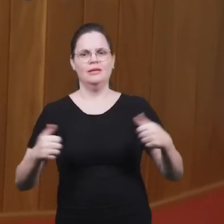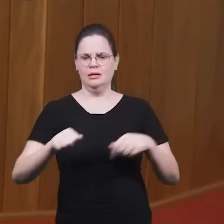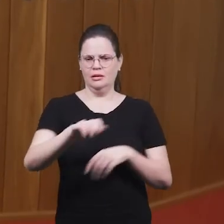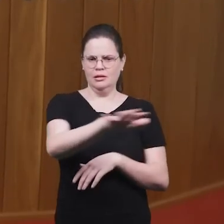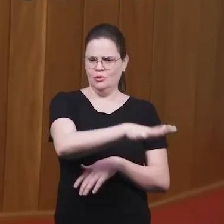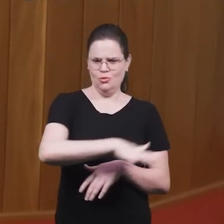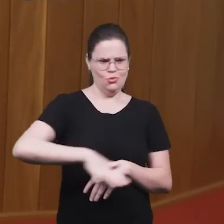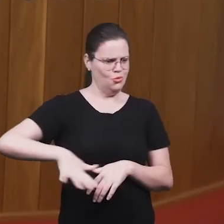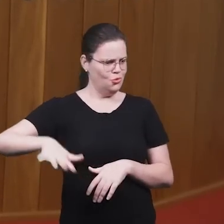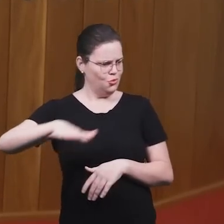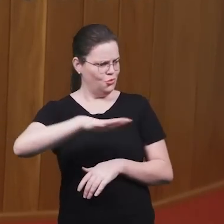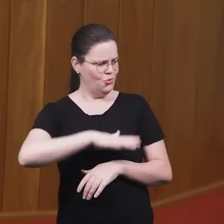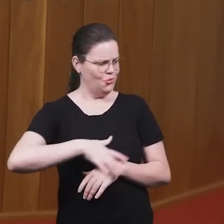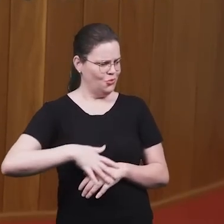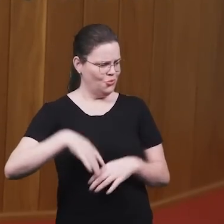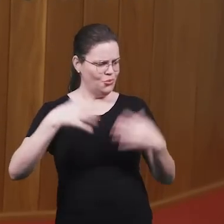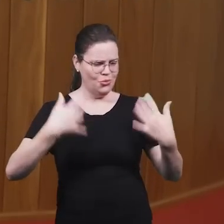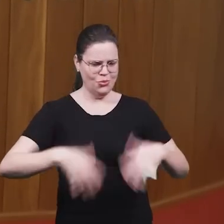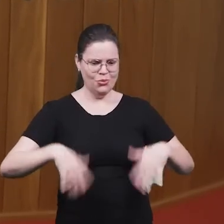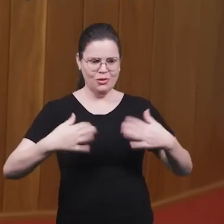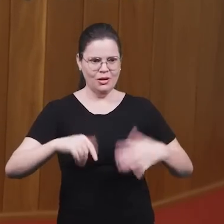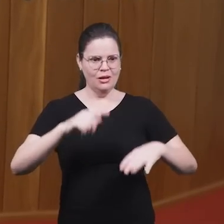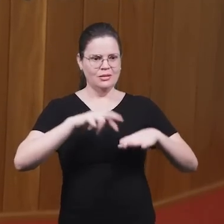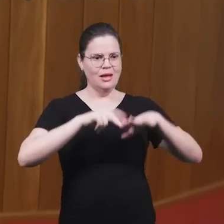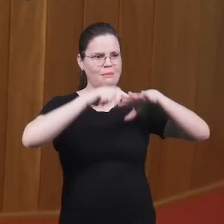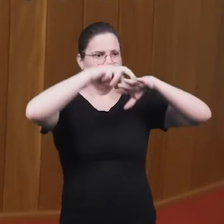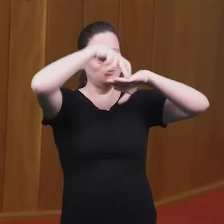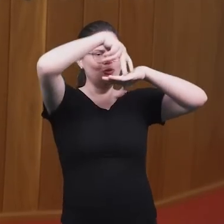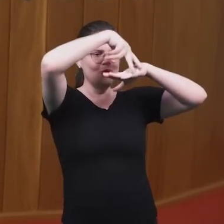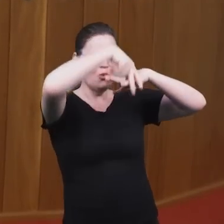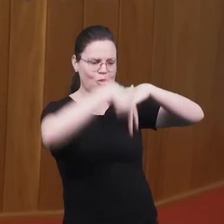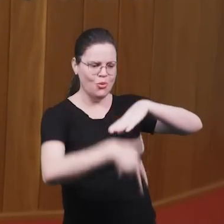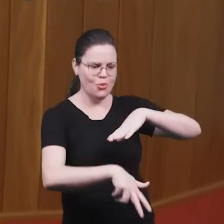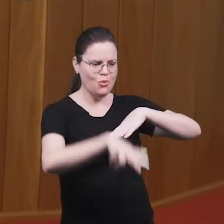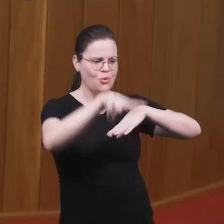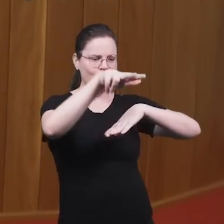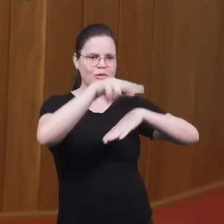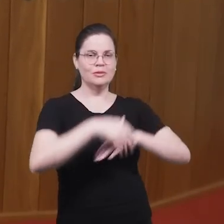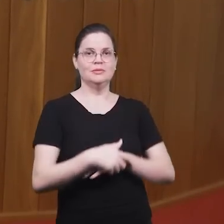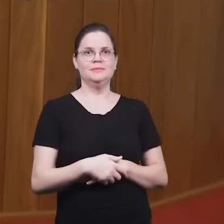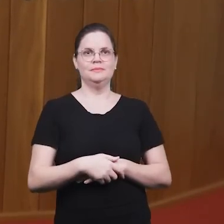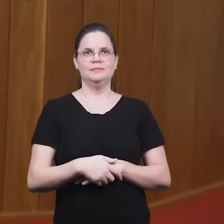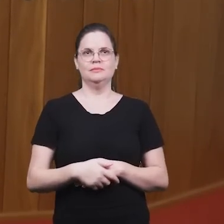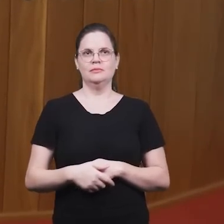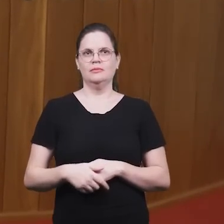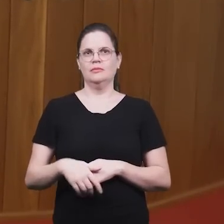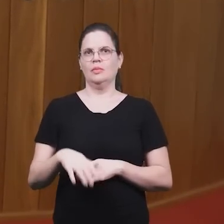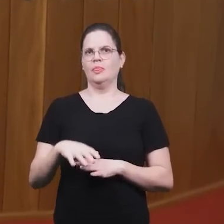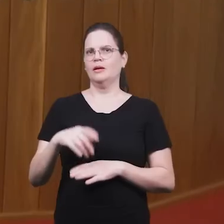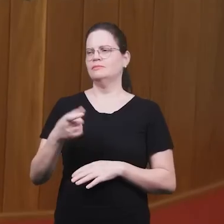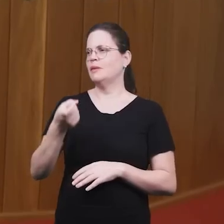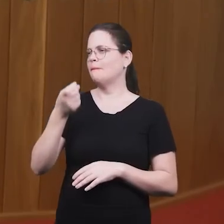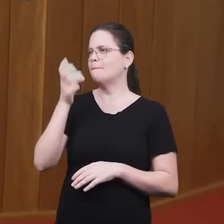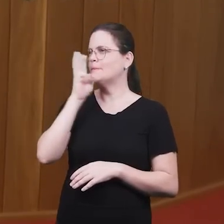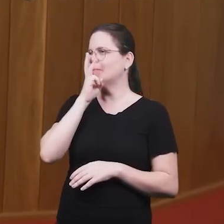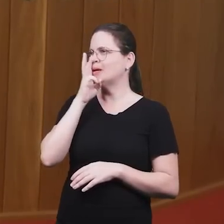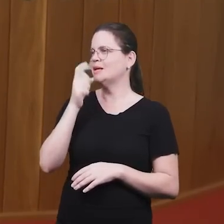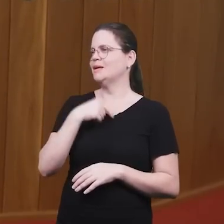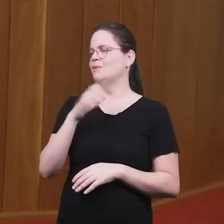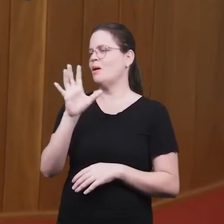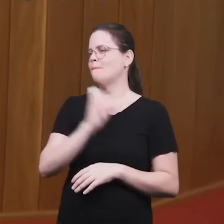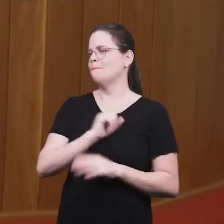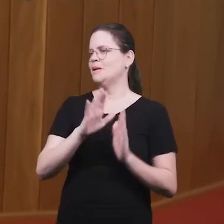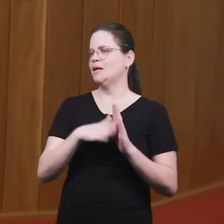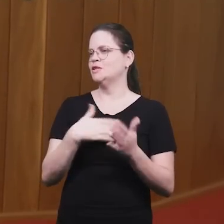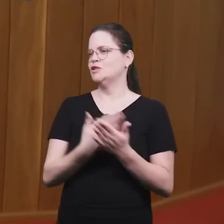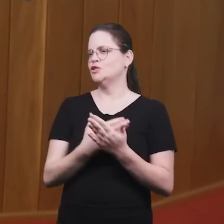tamanho do pátio é incrível. Tem até parquinho com brinquedo. Aí ela falou para a mãe: amei a